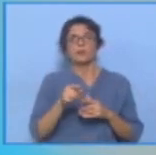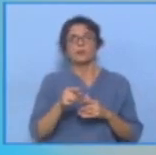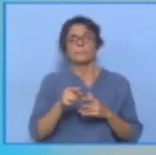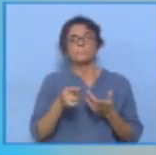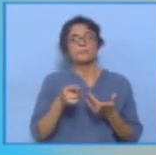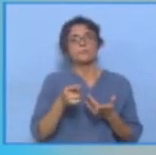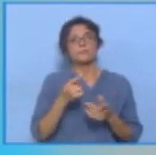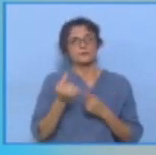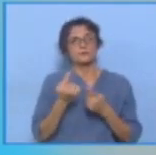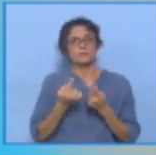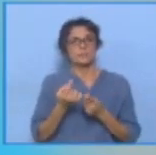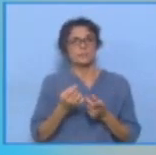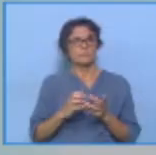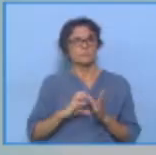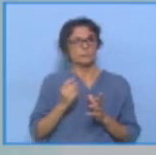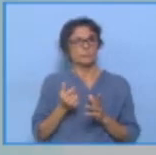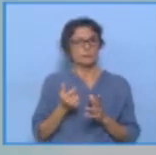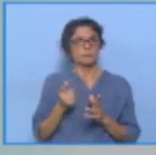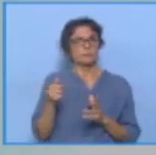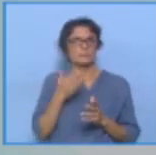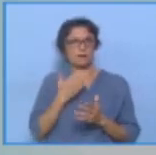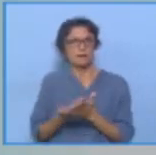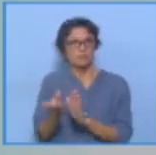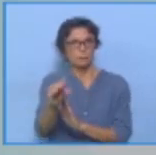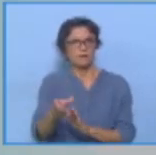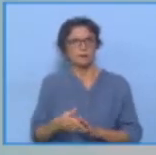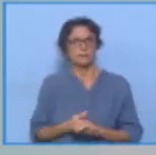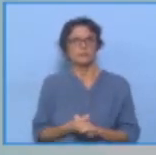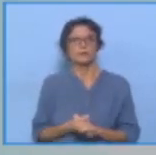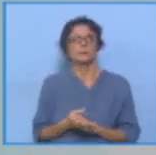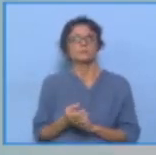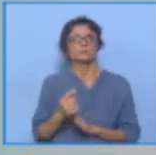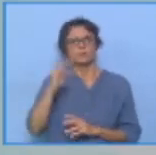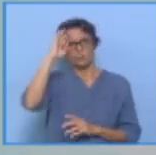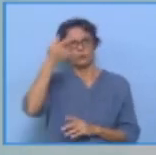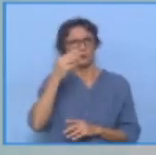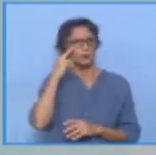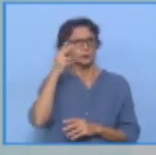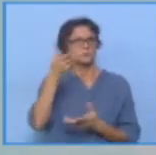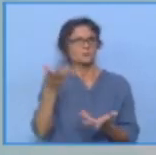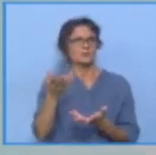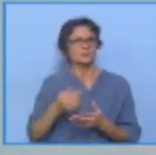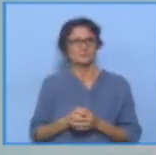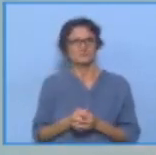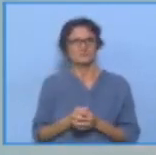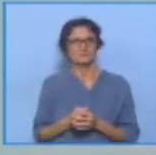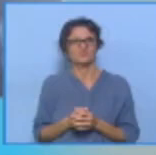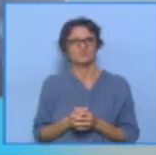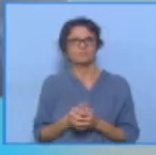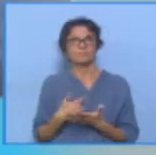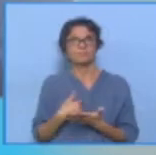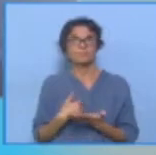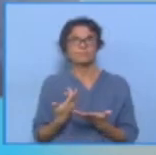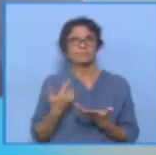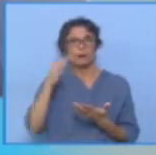vistas com alguma desconfiança. Como prevês o futuro de Dom José Tolentino nos ambientes do Vaticano? Eu tenho